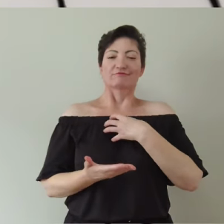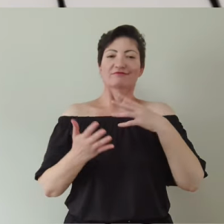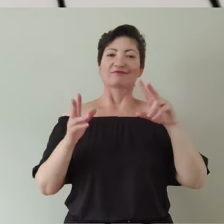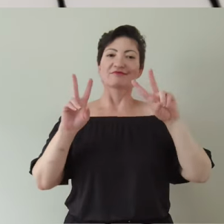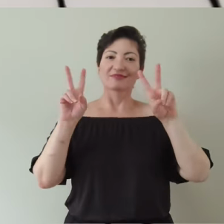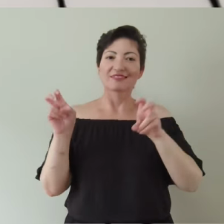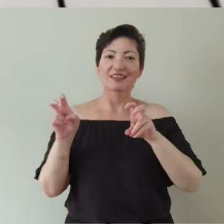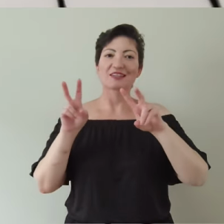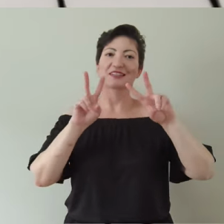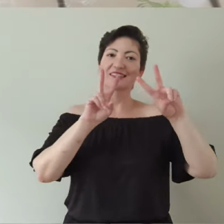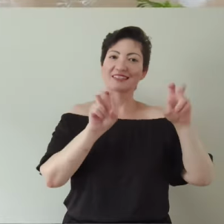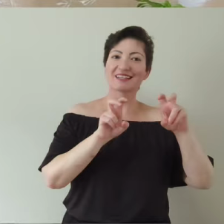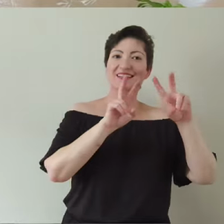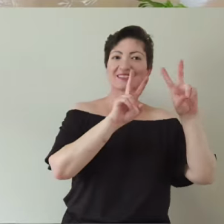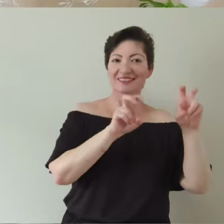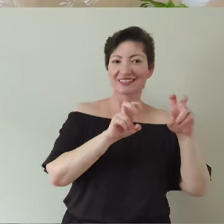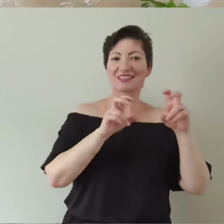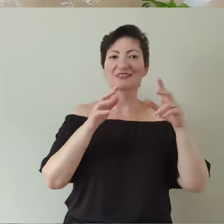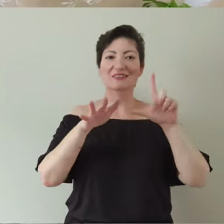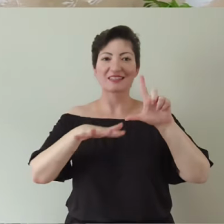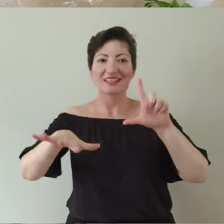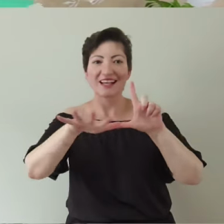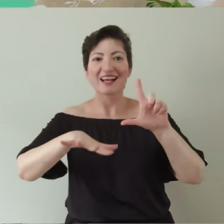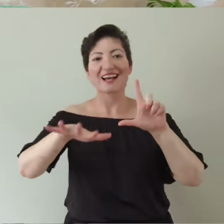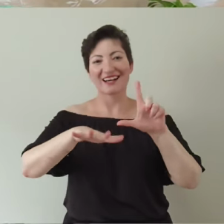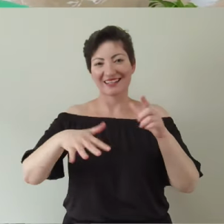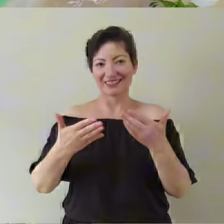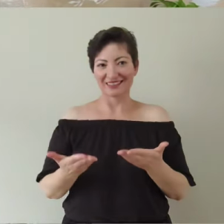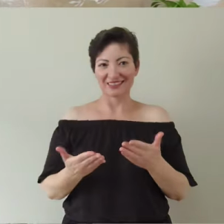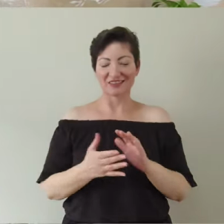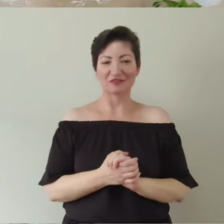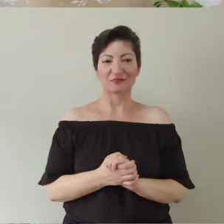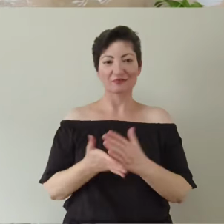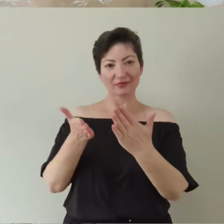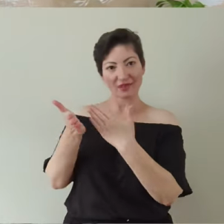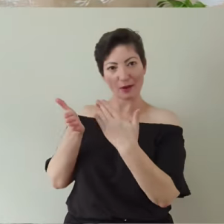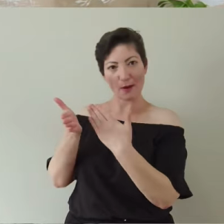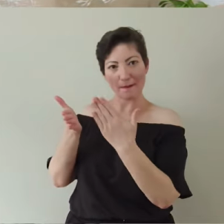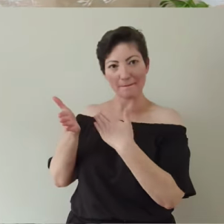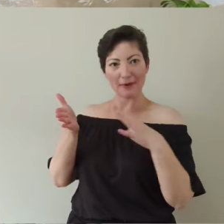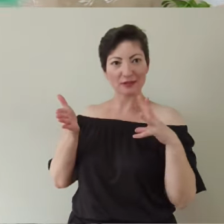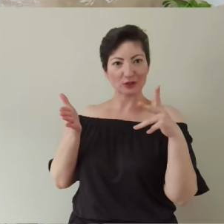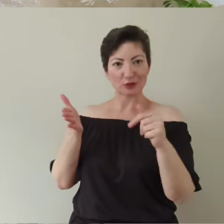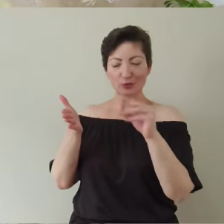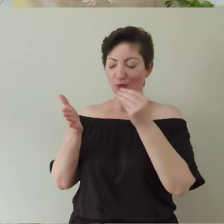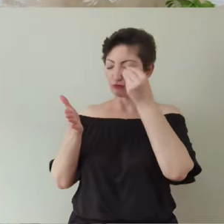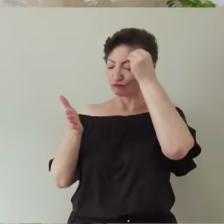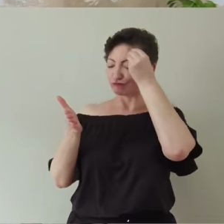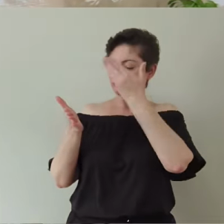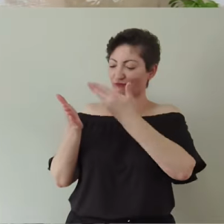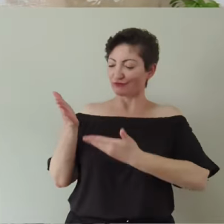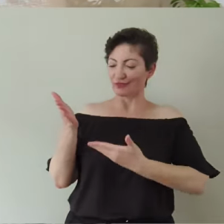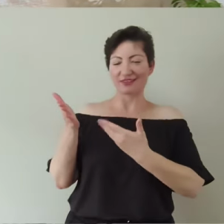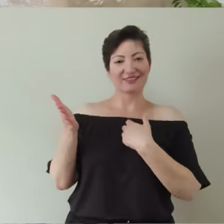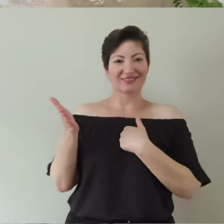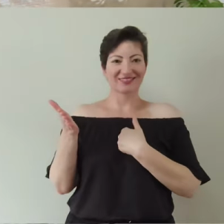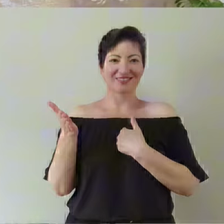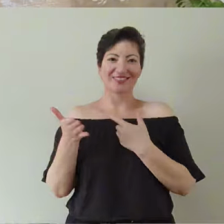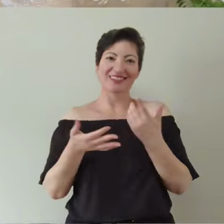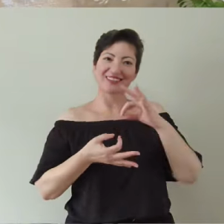no currículo deles. Essa aqui é a pastinha do Dia de Arte, que eu tenho, guardo todas as coisas da minha vida, porque eu sou